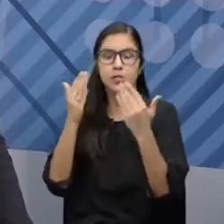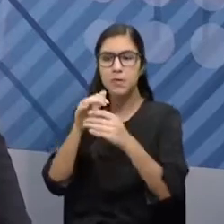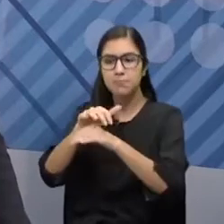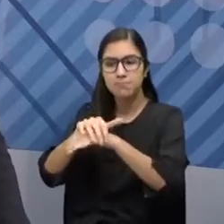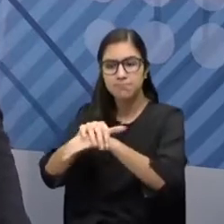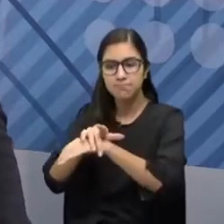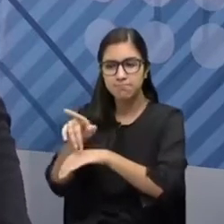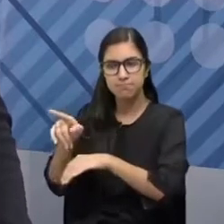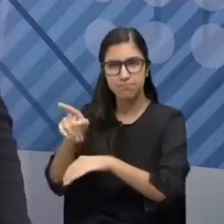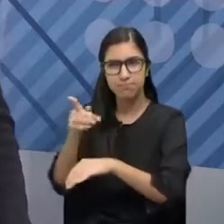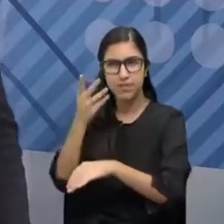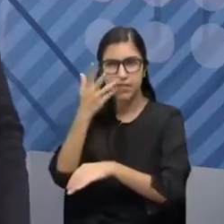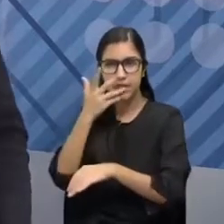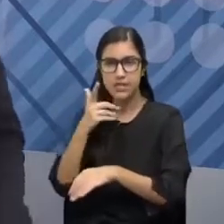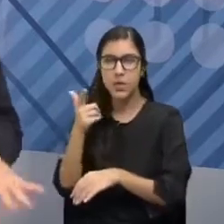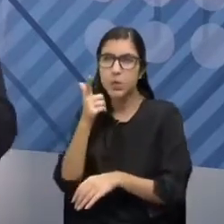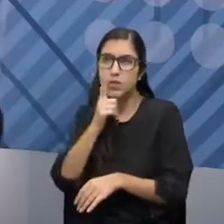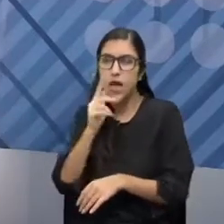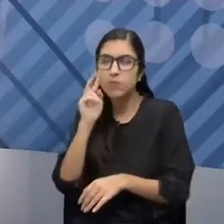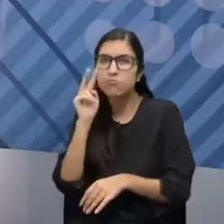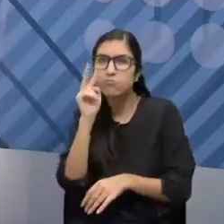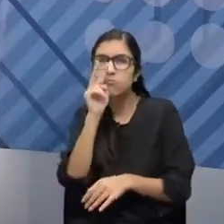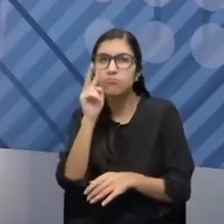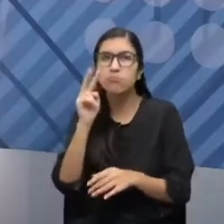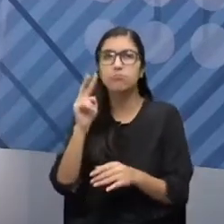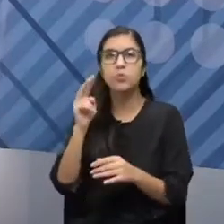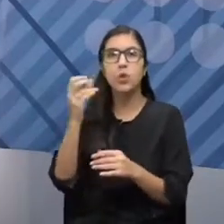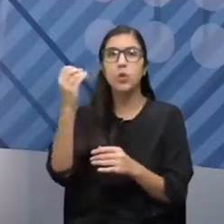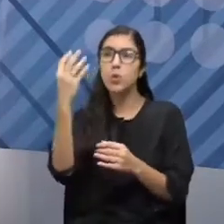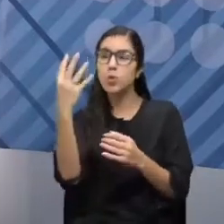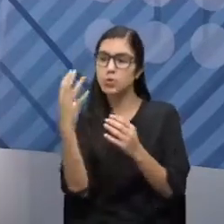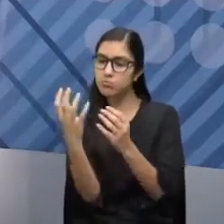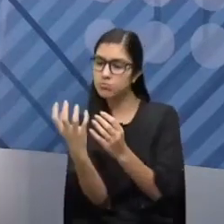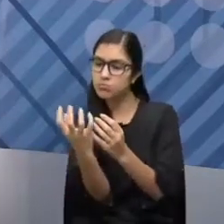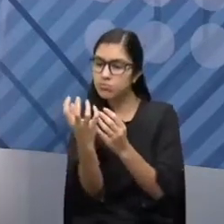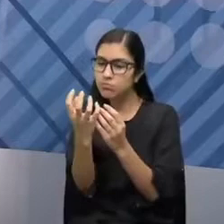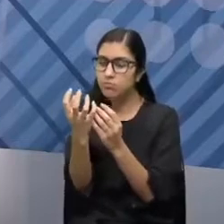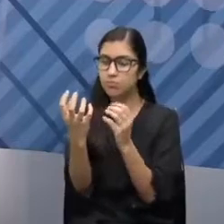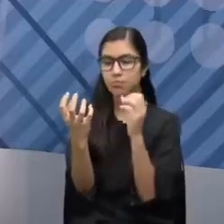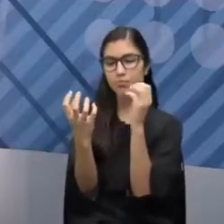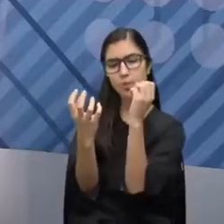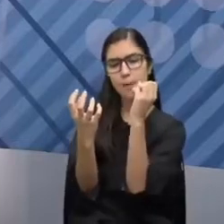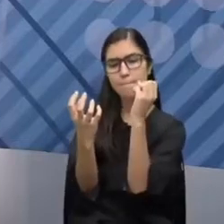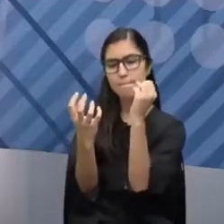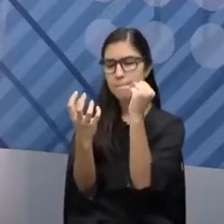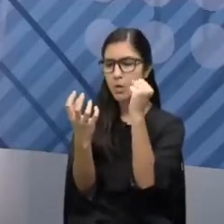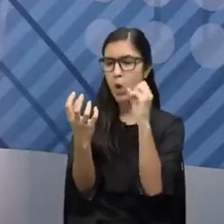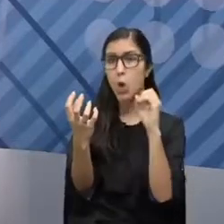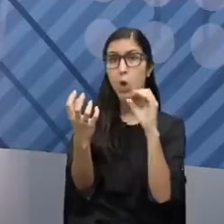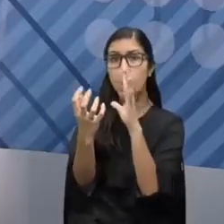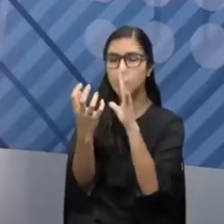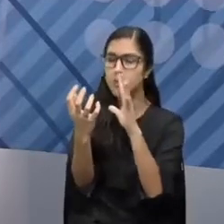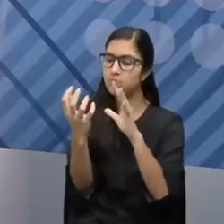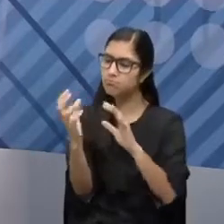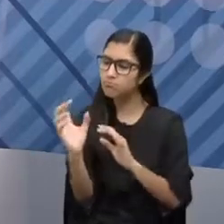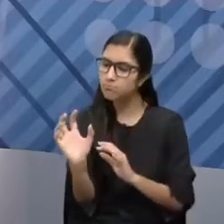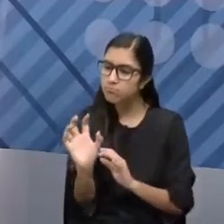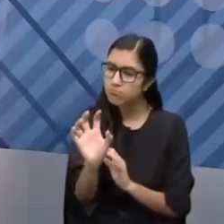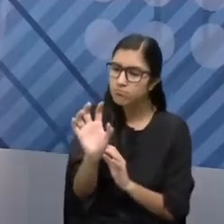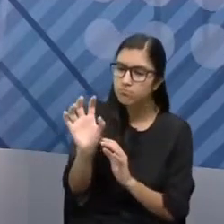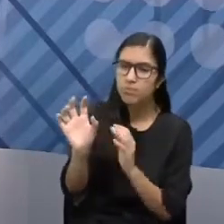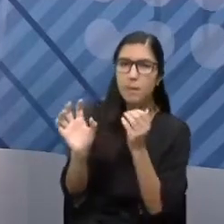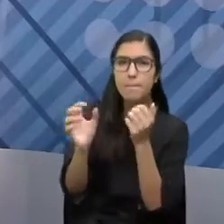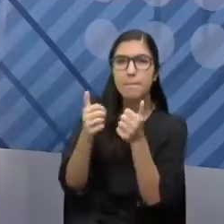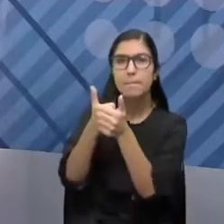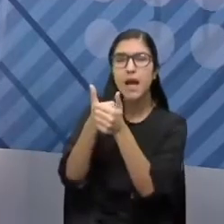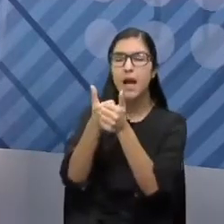criança tem algum resíduo luminoso, iluminar uma bolinha, colocar uma lanterna e colocar uma bolinha e colocar assim a